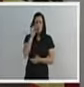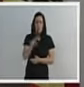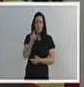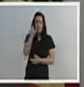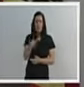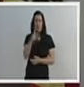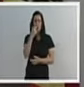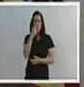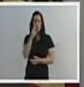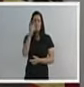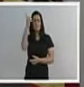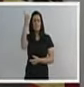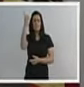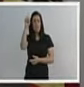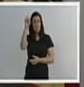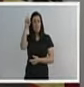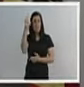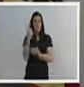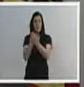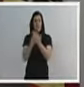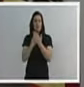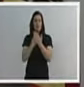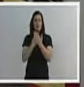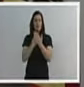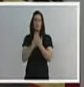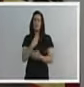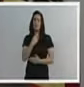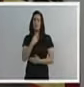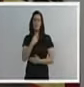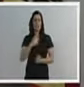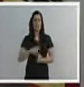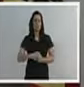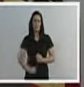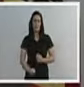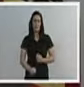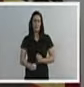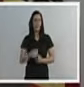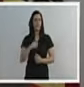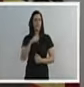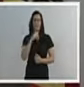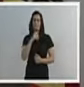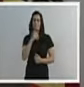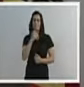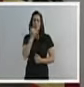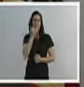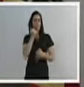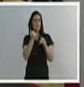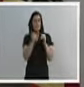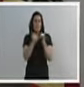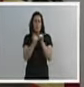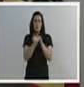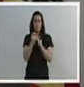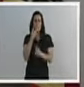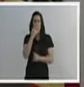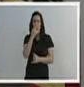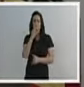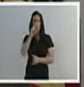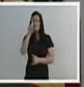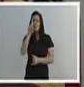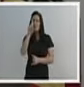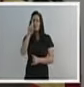parece que é Deus me mostrando que eu não deveria ter feito aquilo, e eu não consigo me perdoar. Parece que até Deus, quem